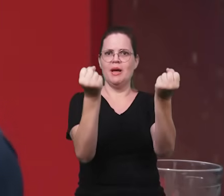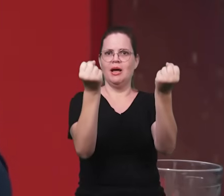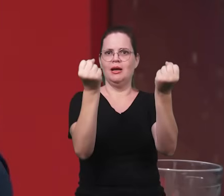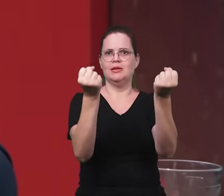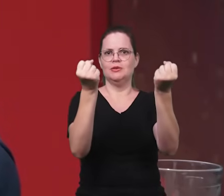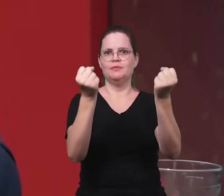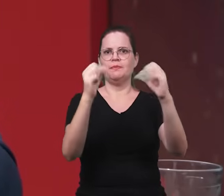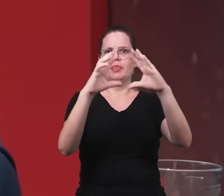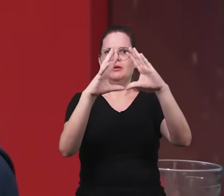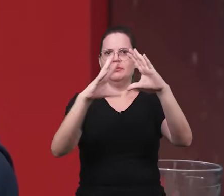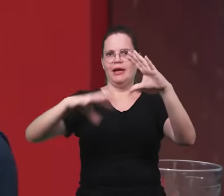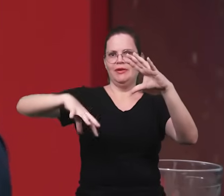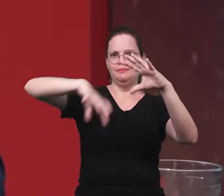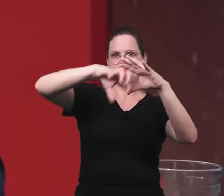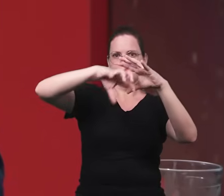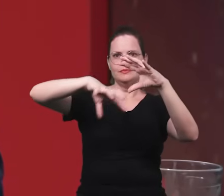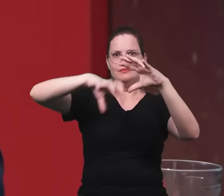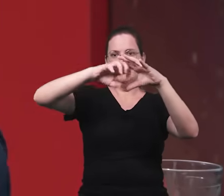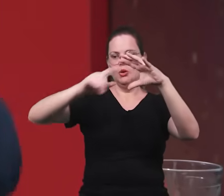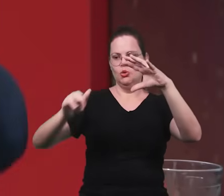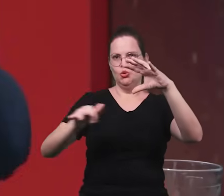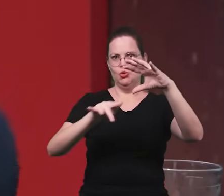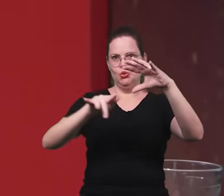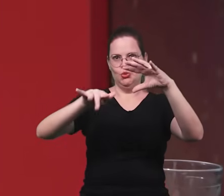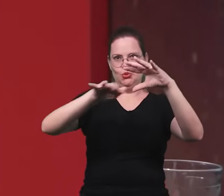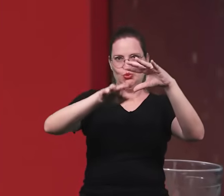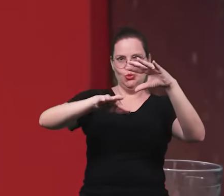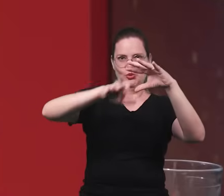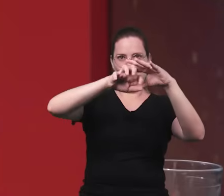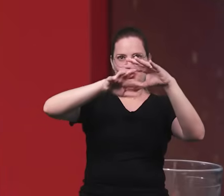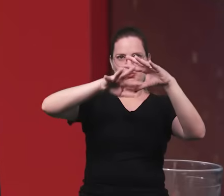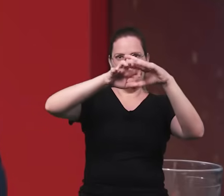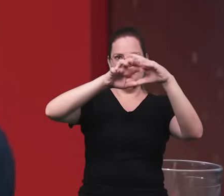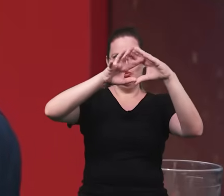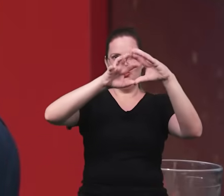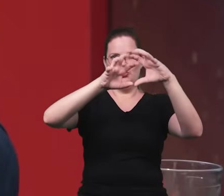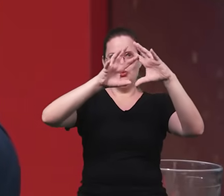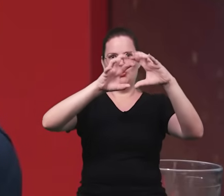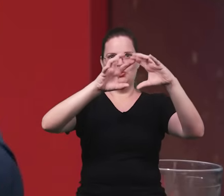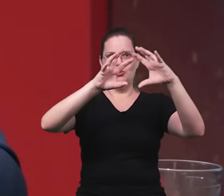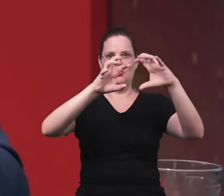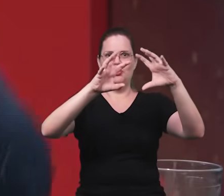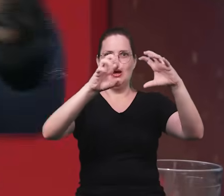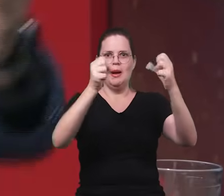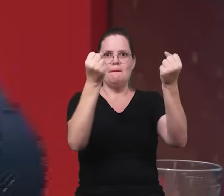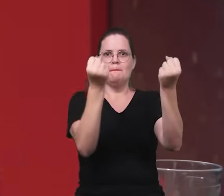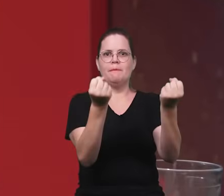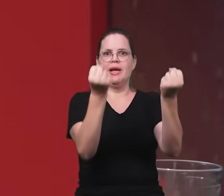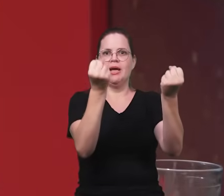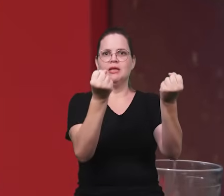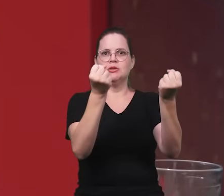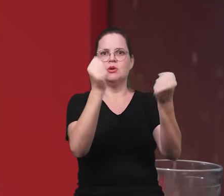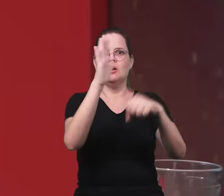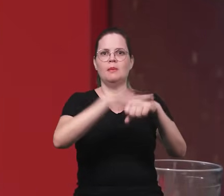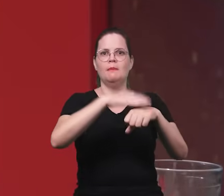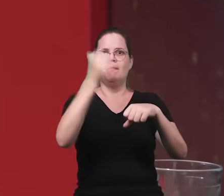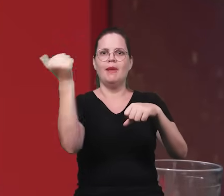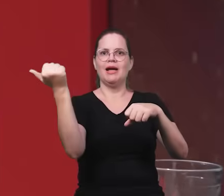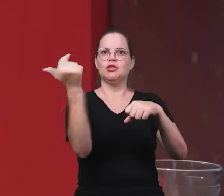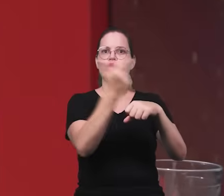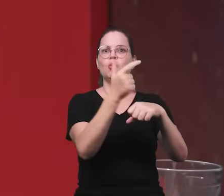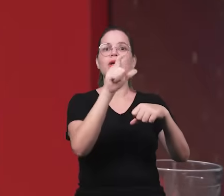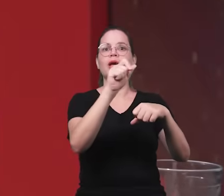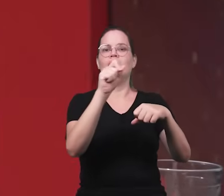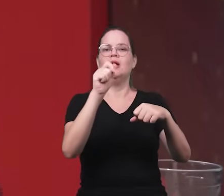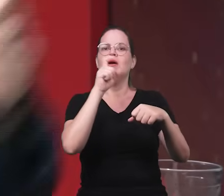se aglutinar. Aí começou a aglutinar ali, o que vai acontecer? A aglutinou, ela tem um peso maior do que o peso do ar. Vem a